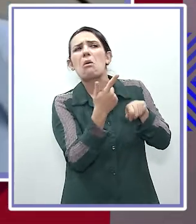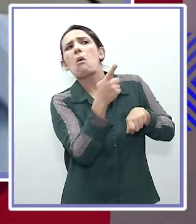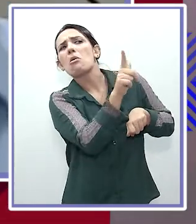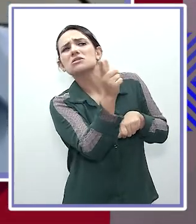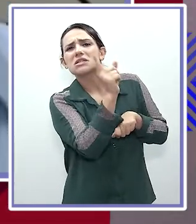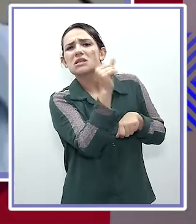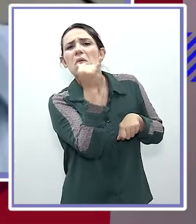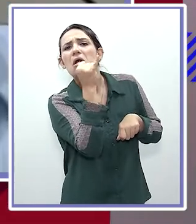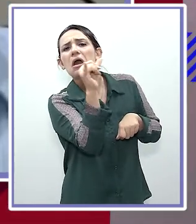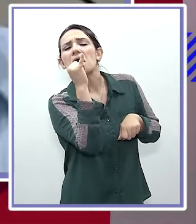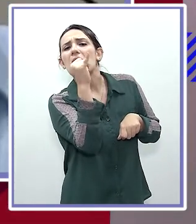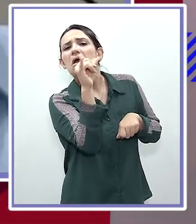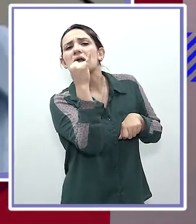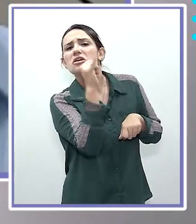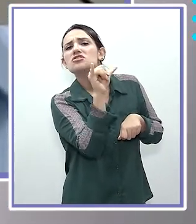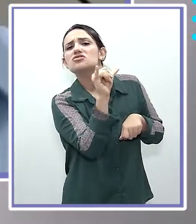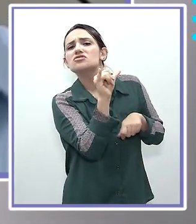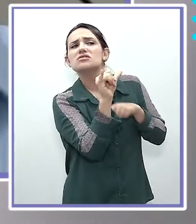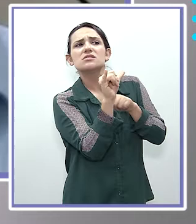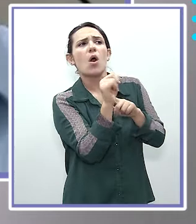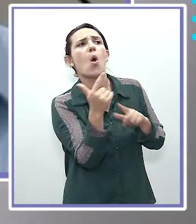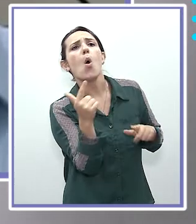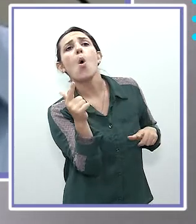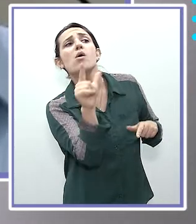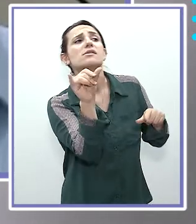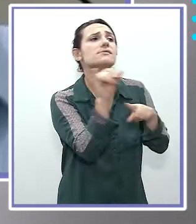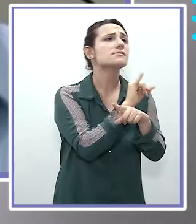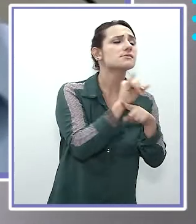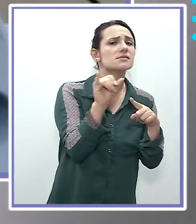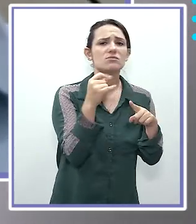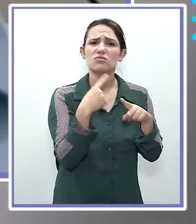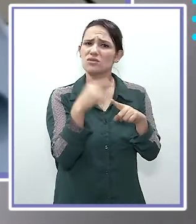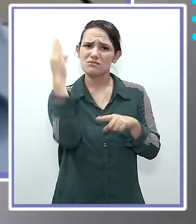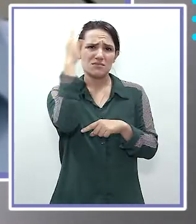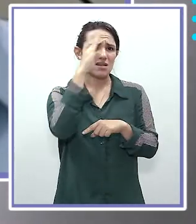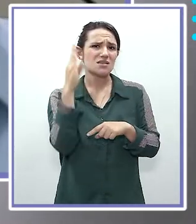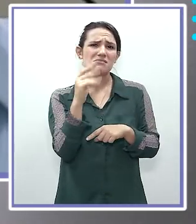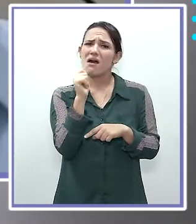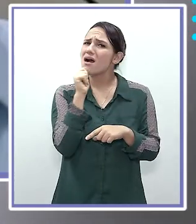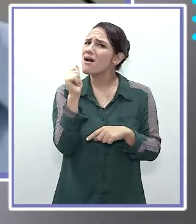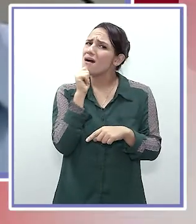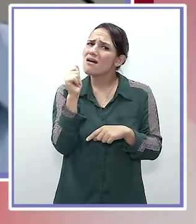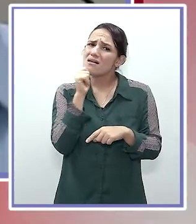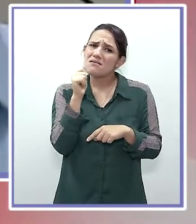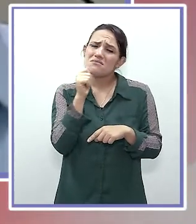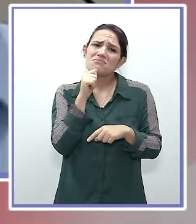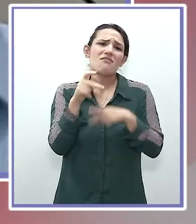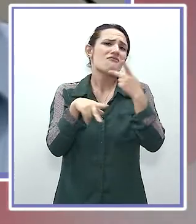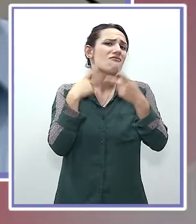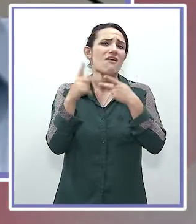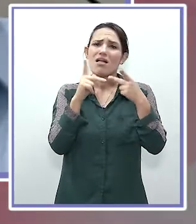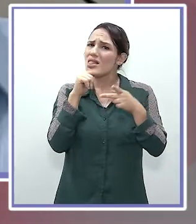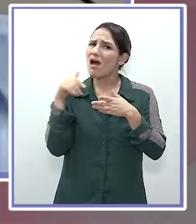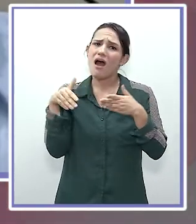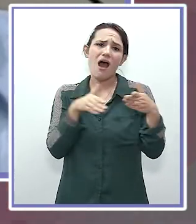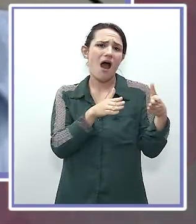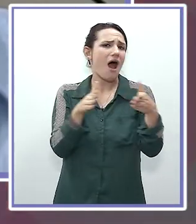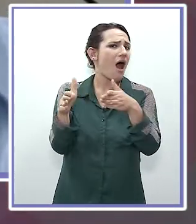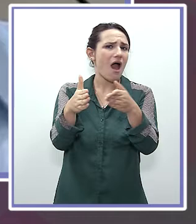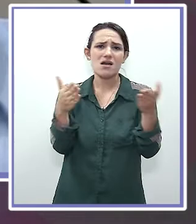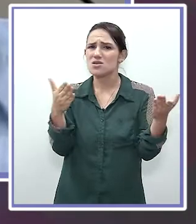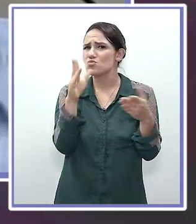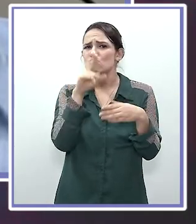que apontamento a gente pode fazer para novamente o Brasil, depois de quase 20 anos, estar discutindo racionamento?